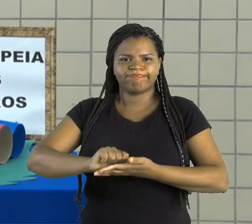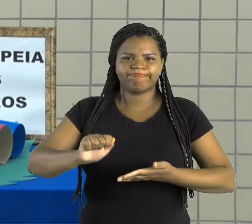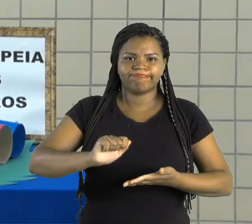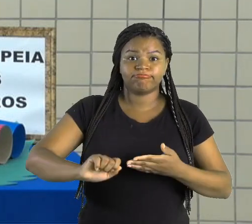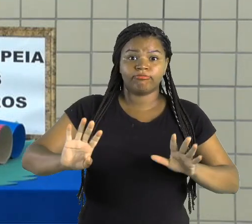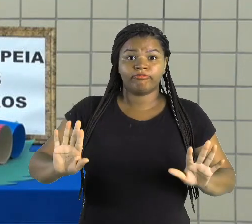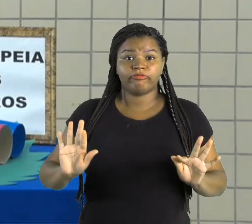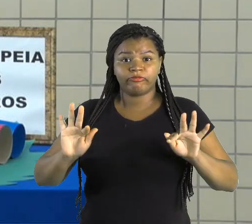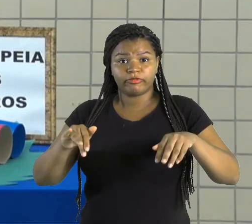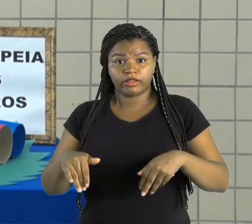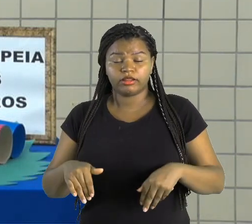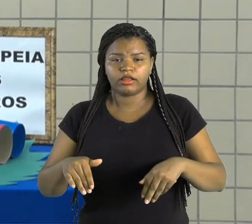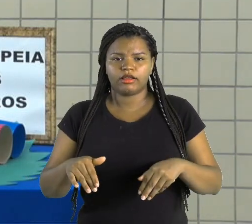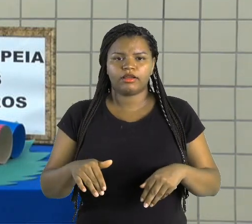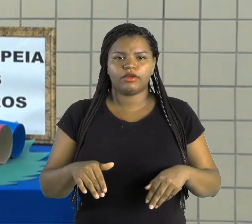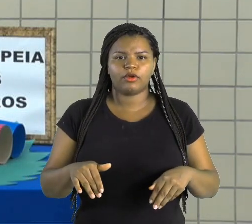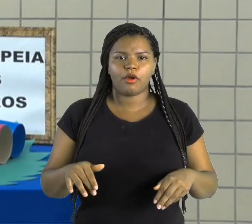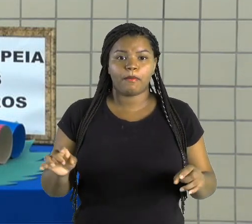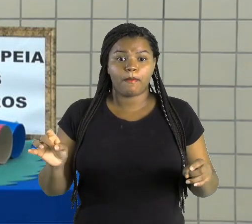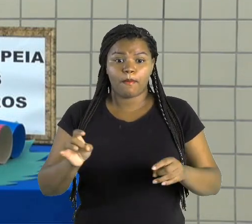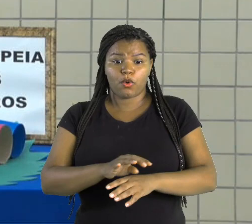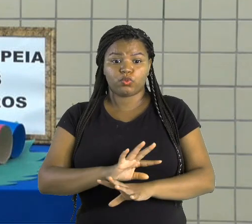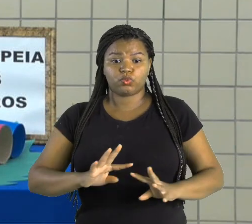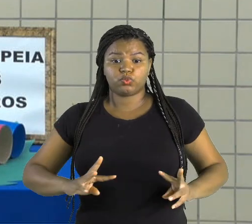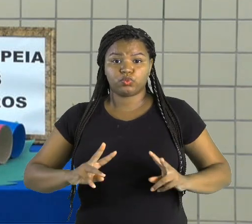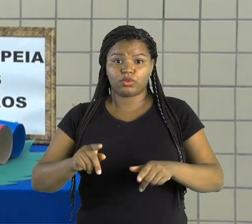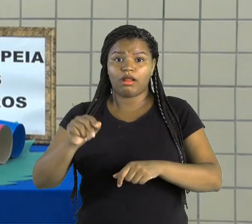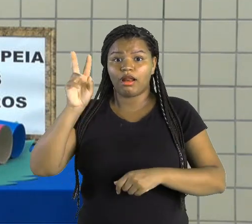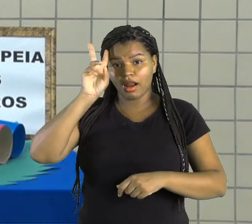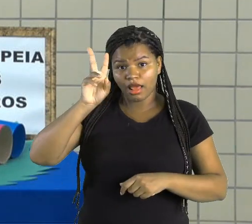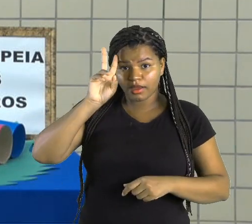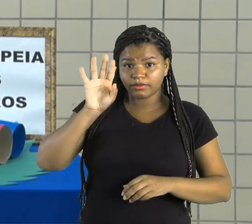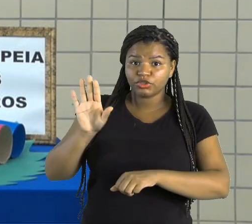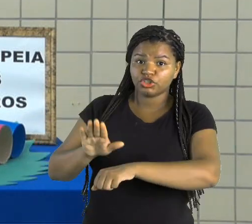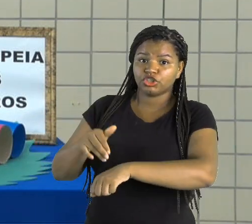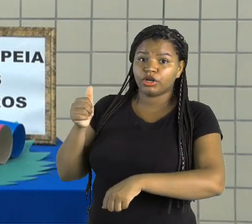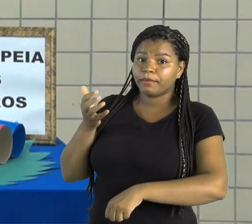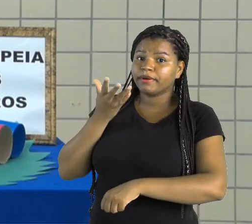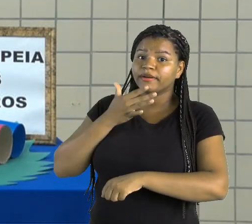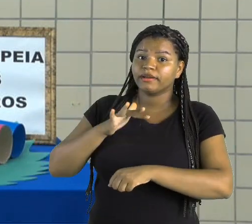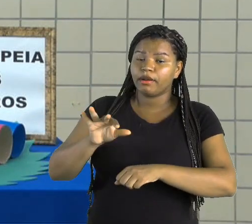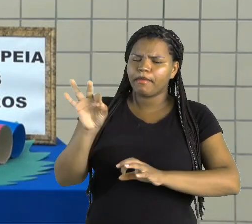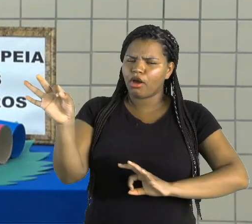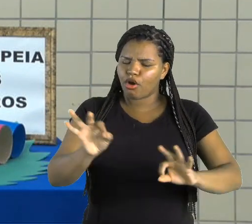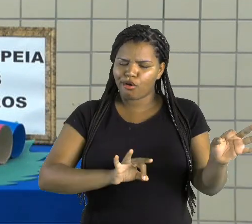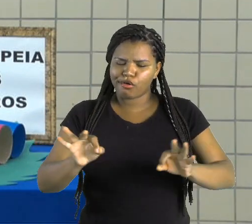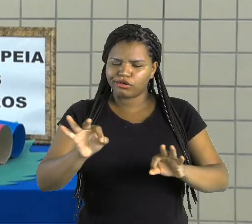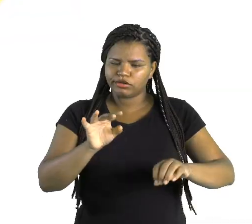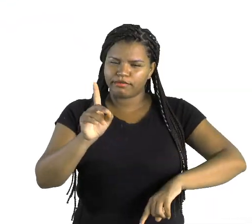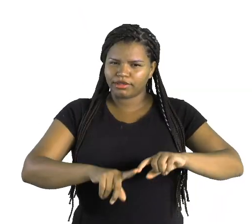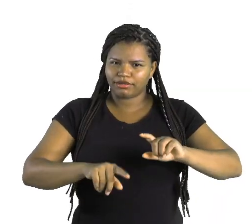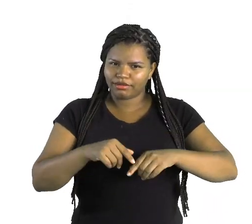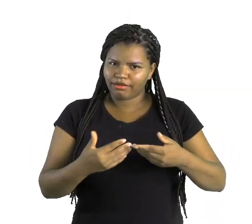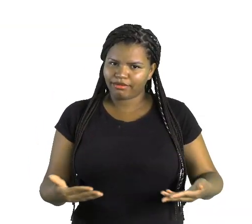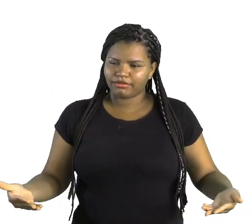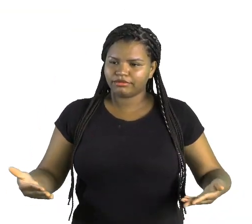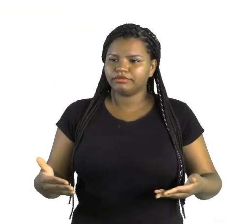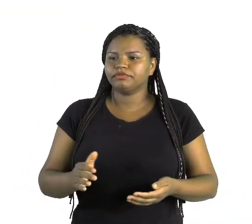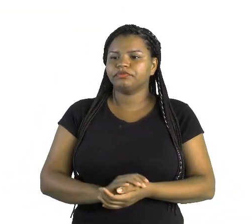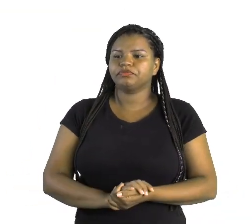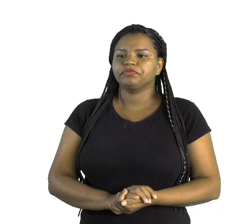no final, para finalizar tudo isso, lembre-se de sempre chamar a criança para organizar os materiais.